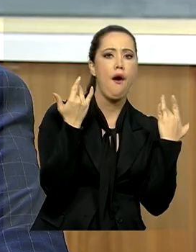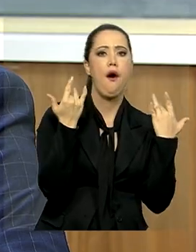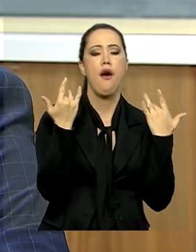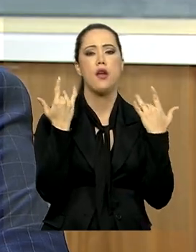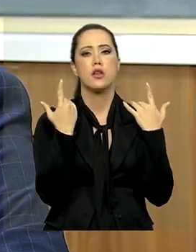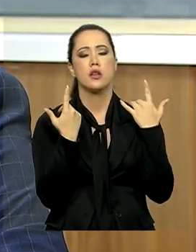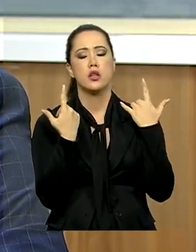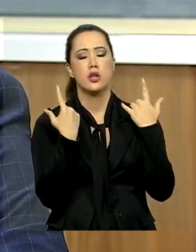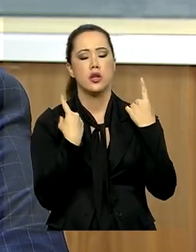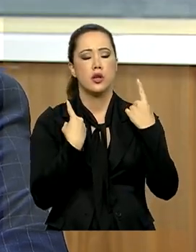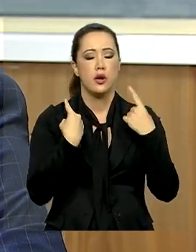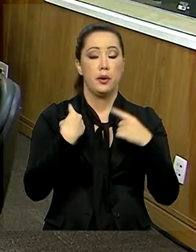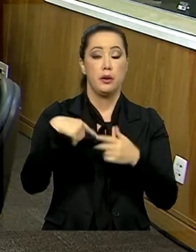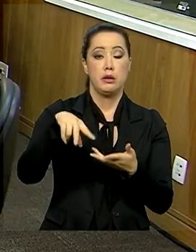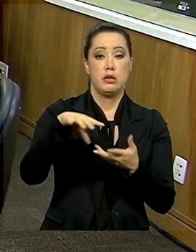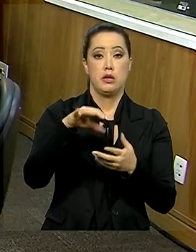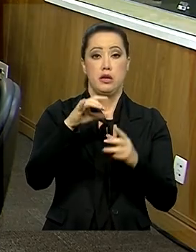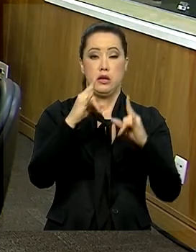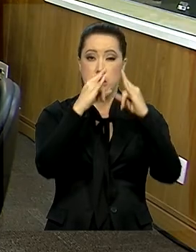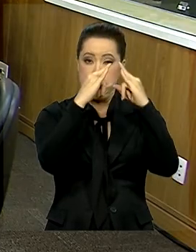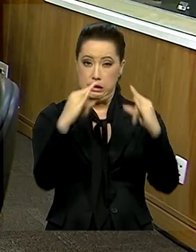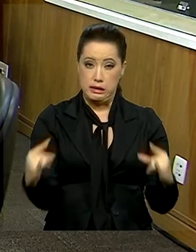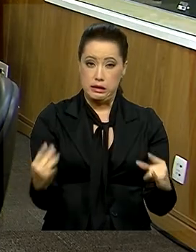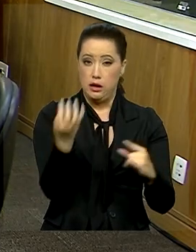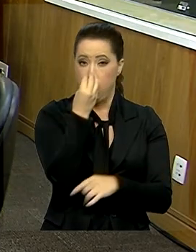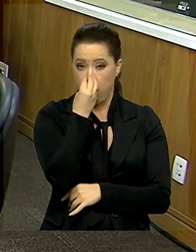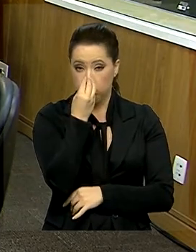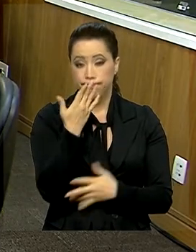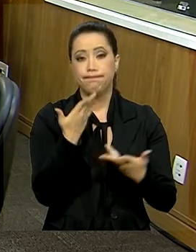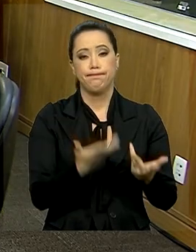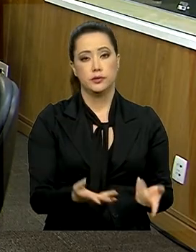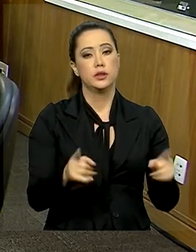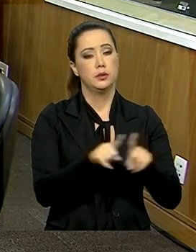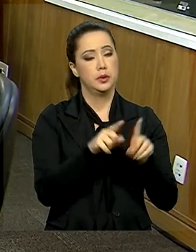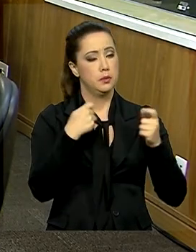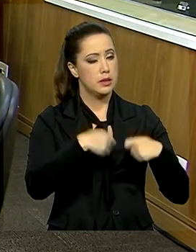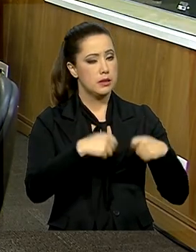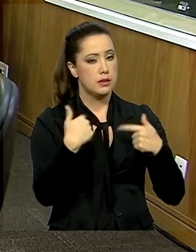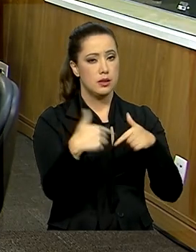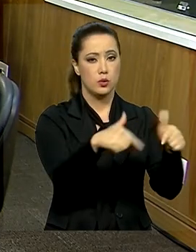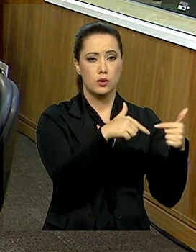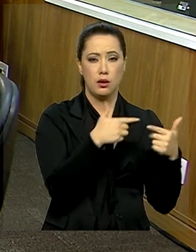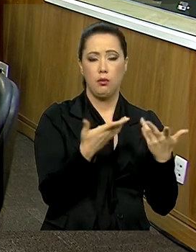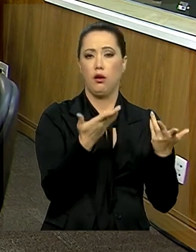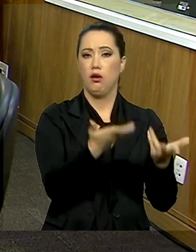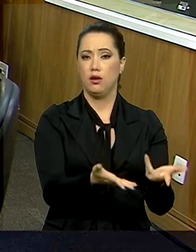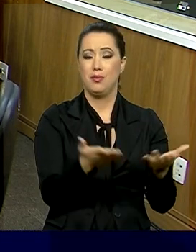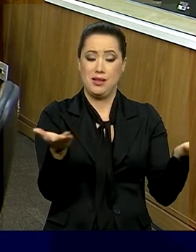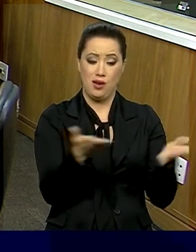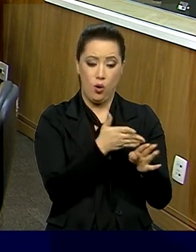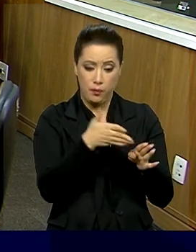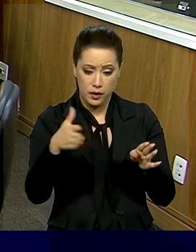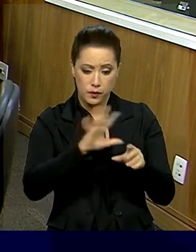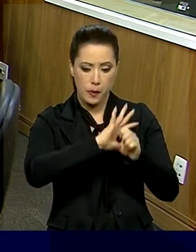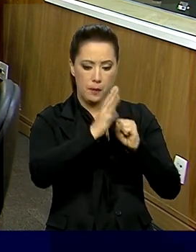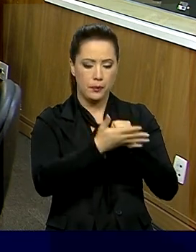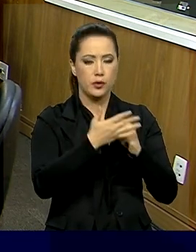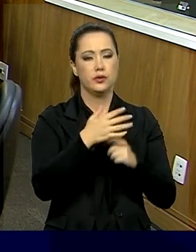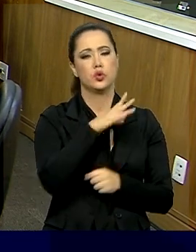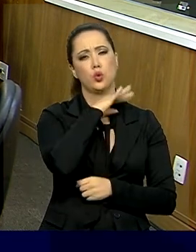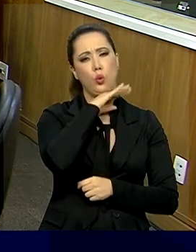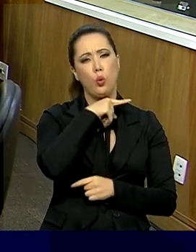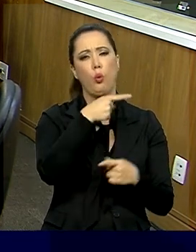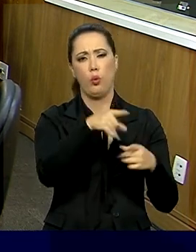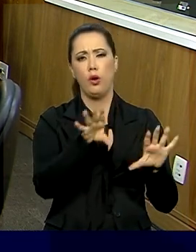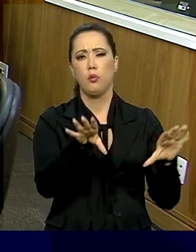circo depende da presença do público e as restrições em relação a convide prejudicaram demais o setor né